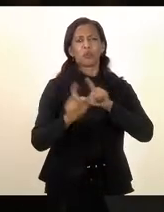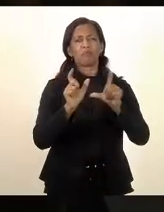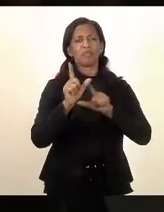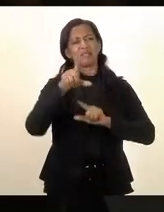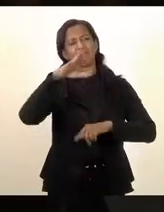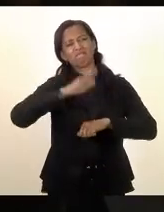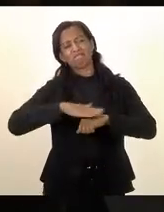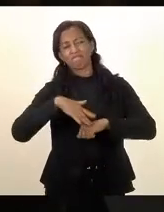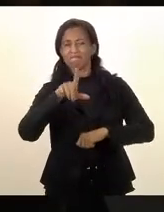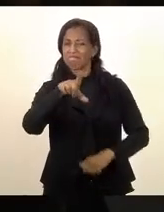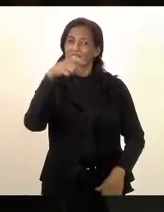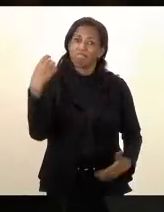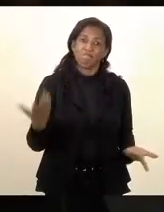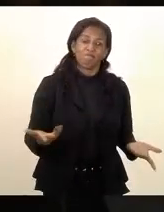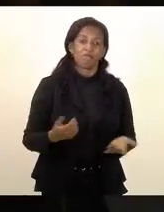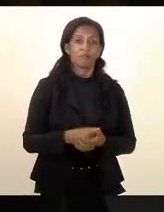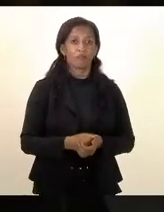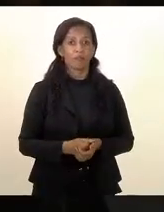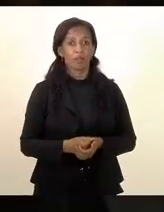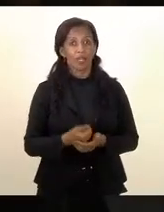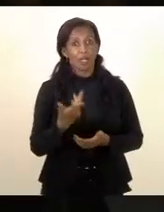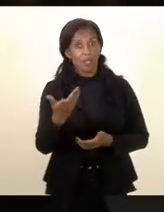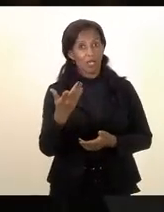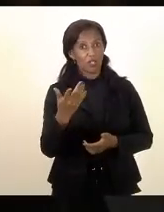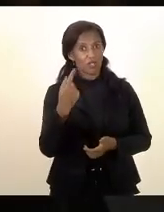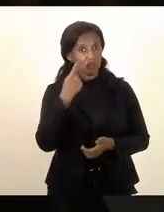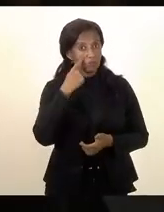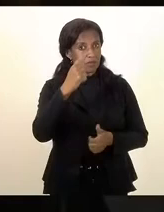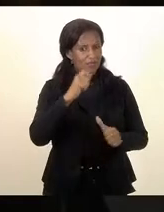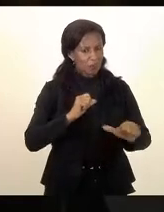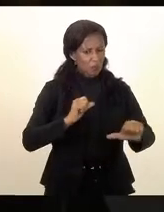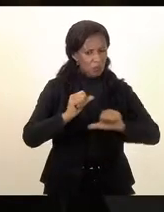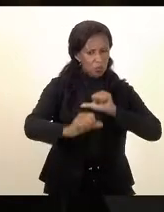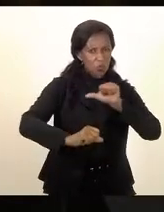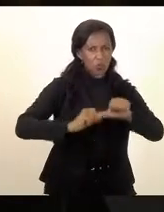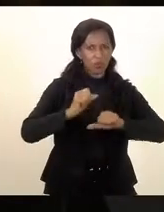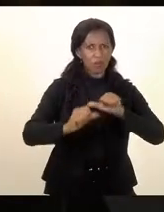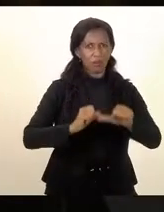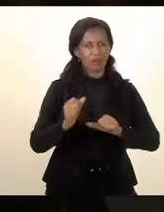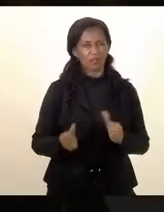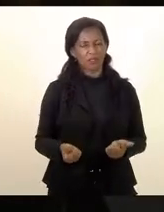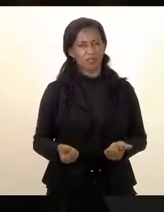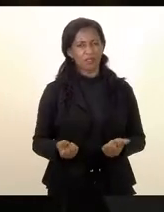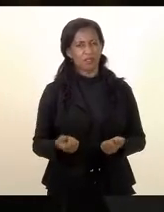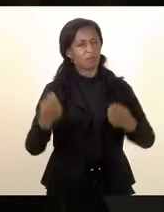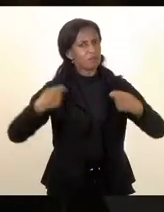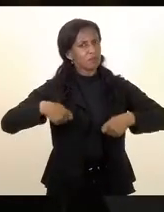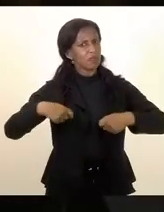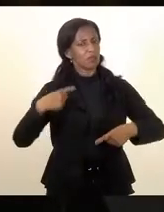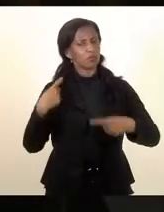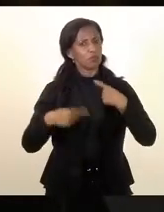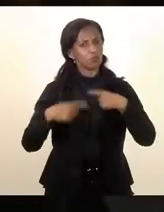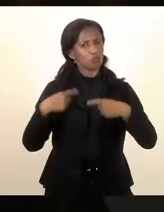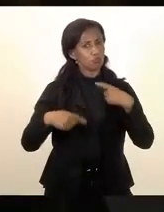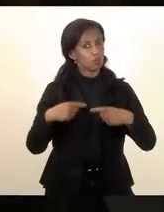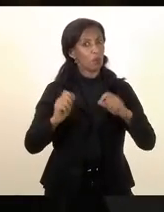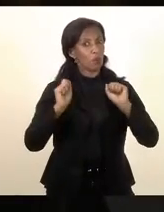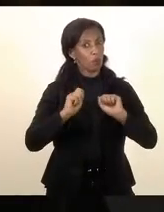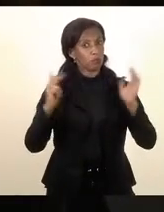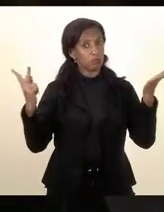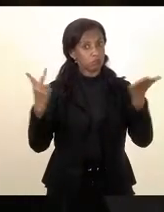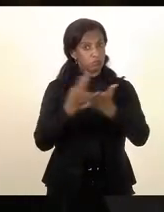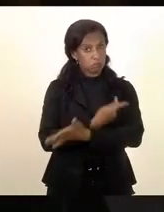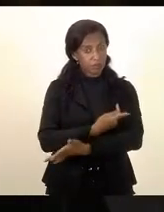de ensino e a gente implementar essas mudanças sem enfrentar essa discussão a gente corre o risco